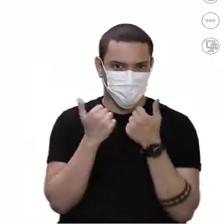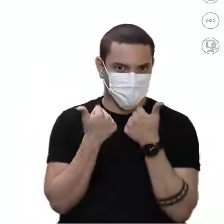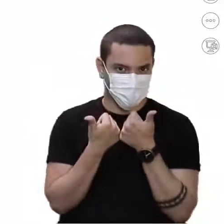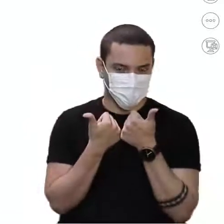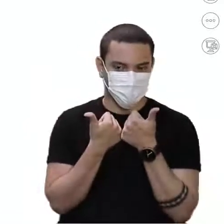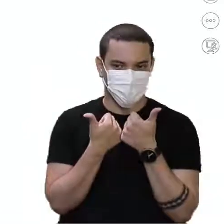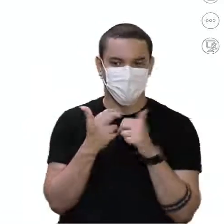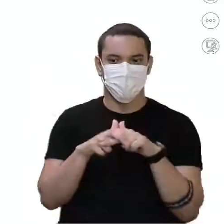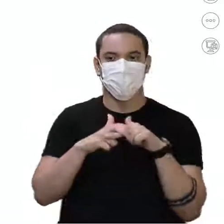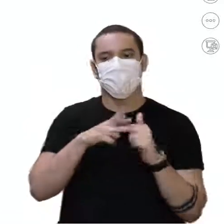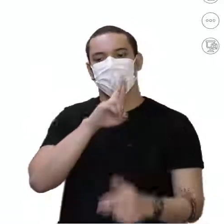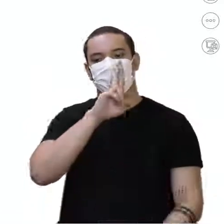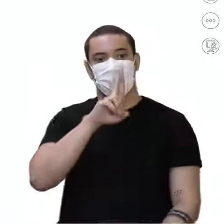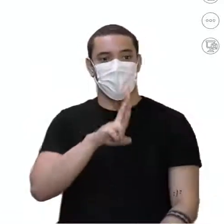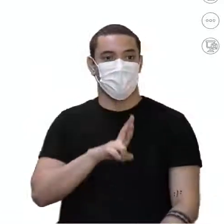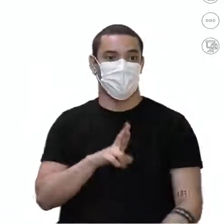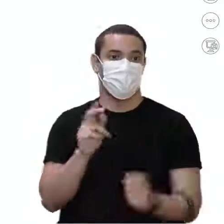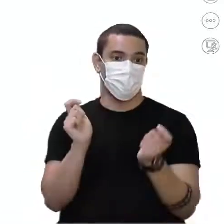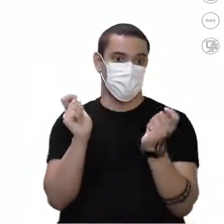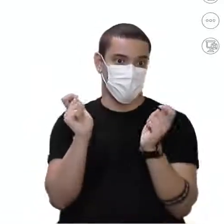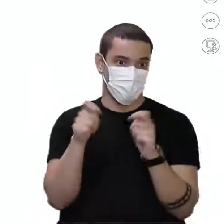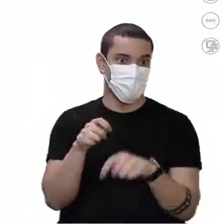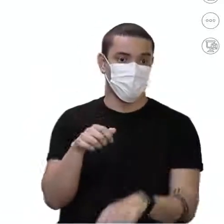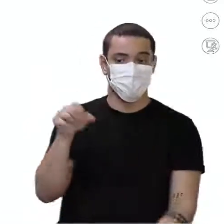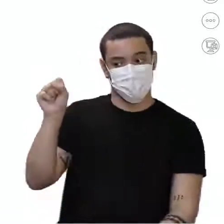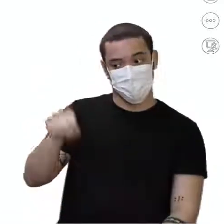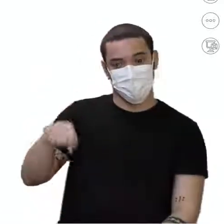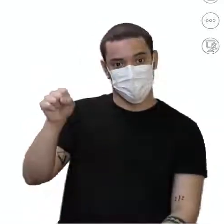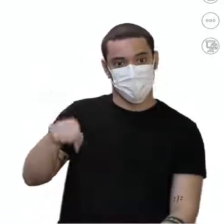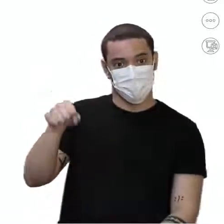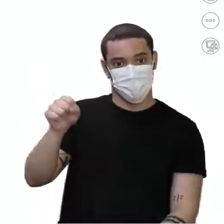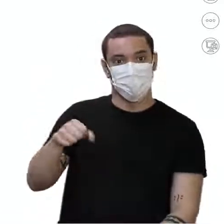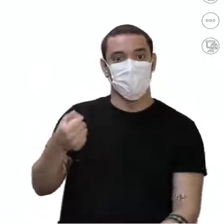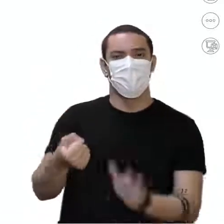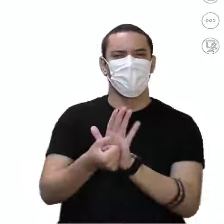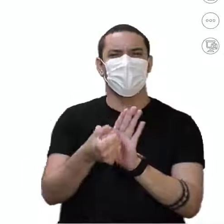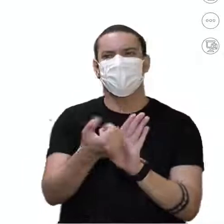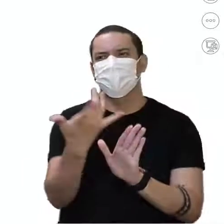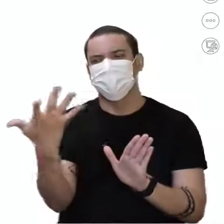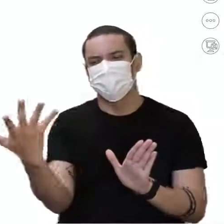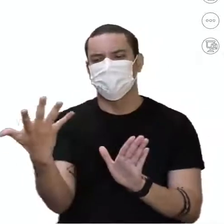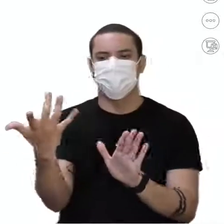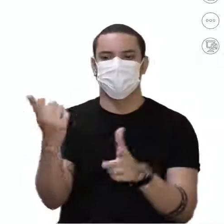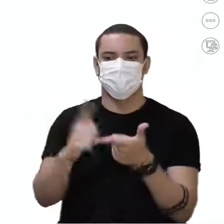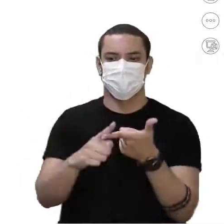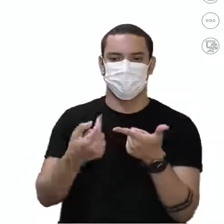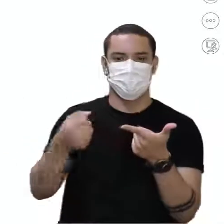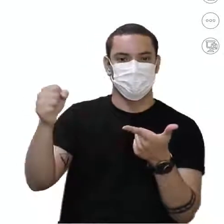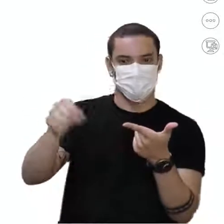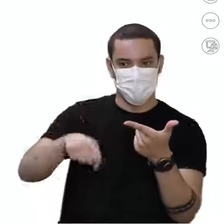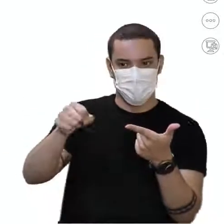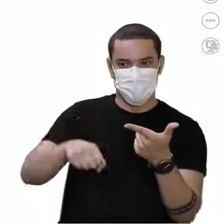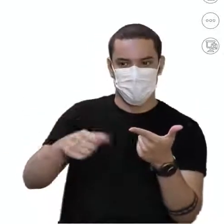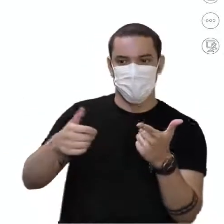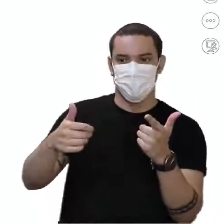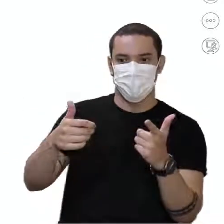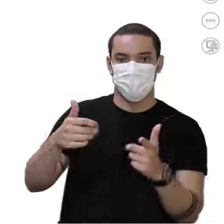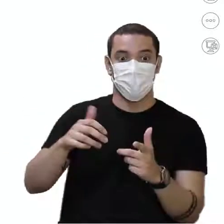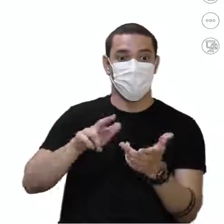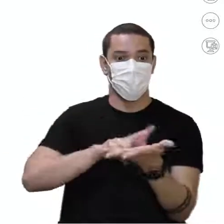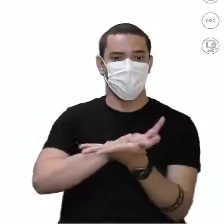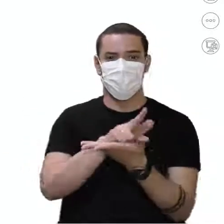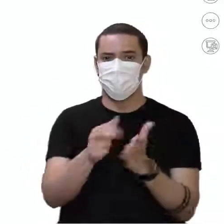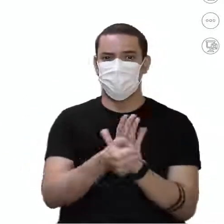bem? Então, nas respostas eu posso dizer yes, many times, sim, muitas vezes. Yes, several times,